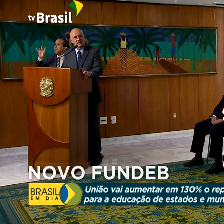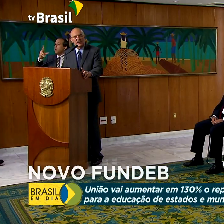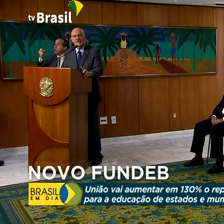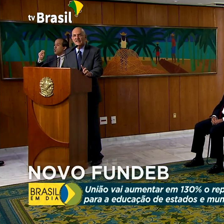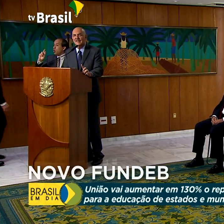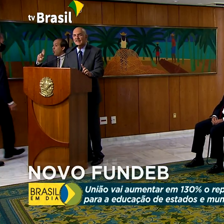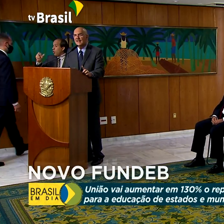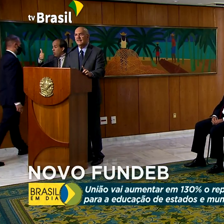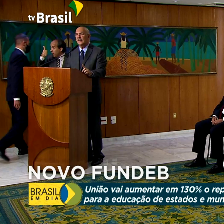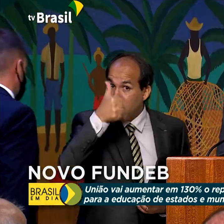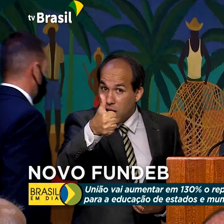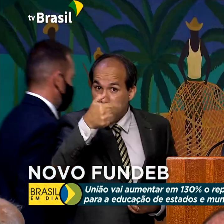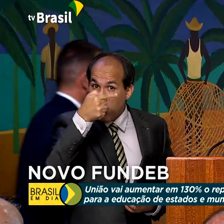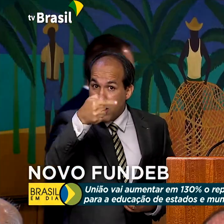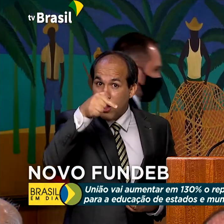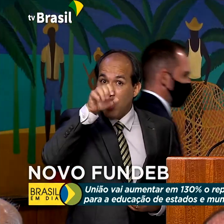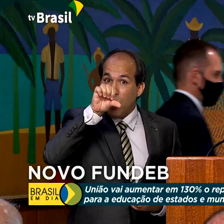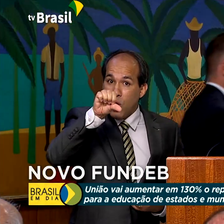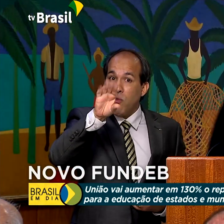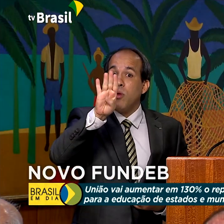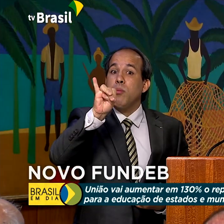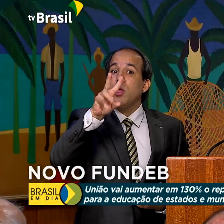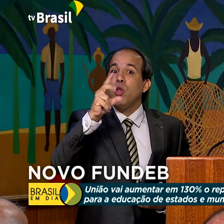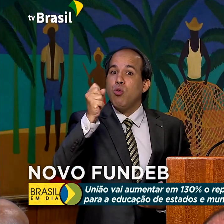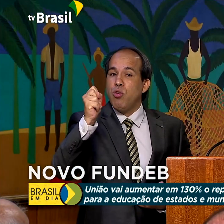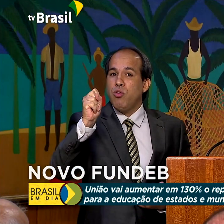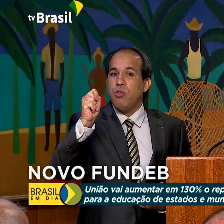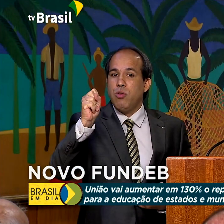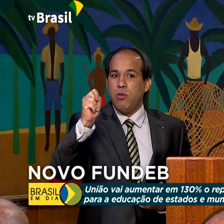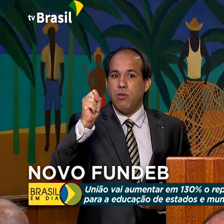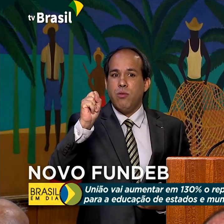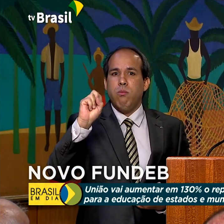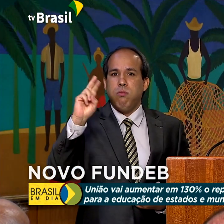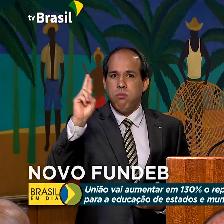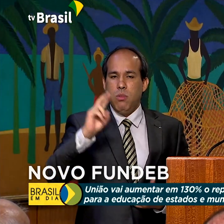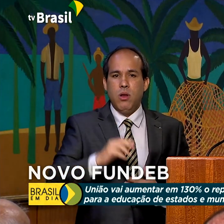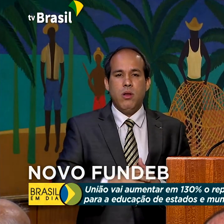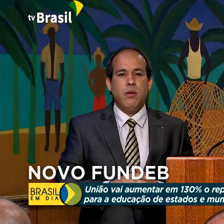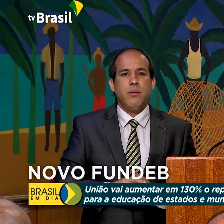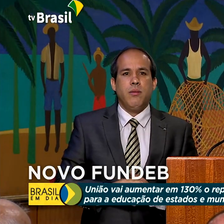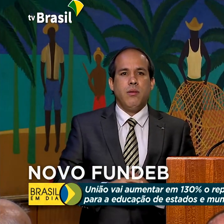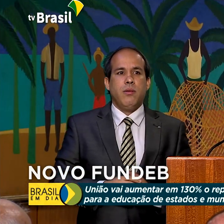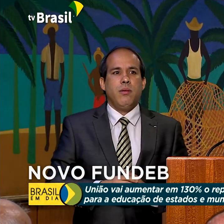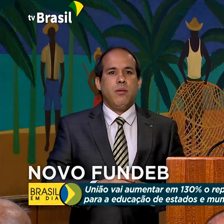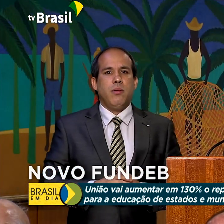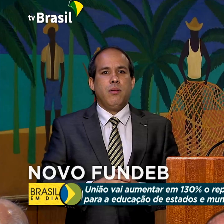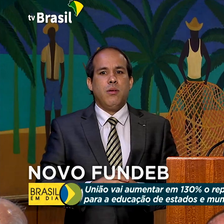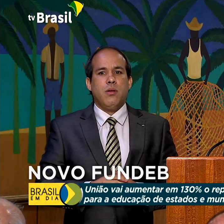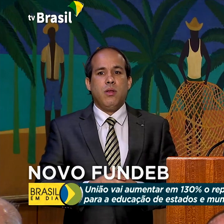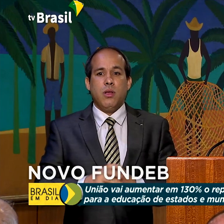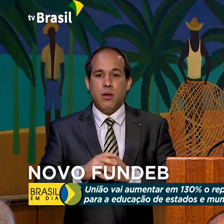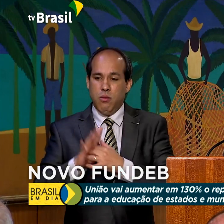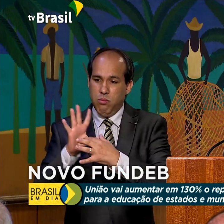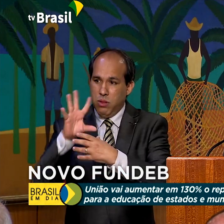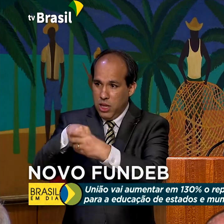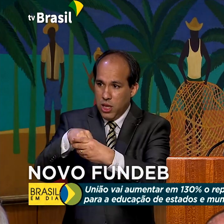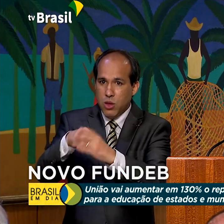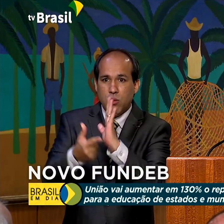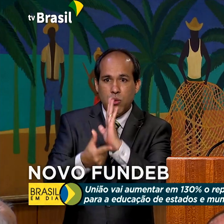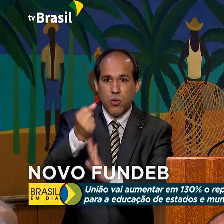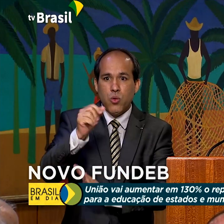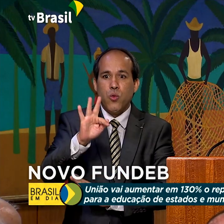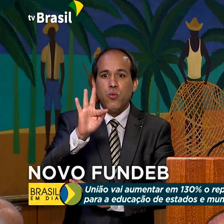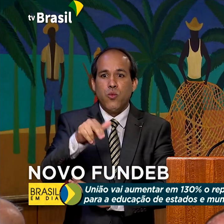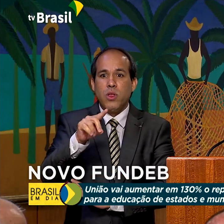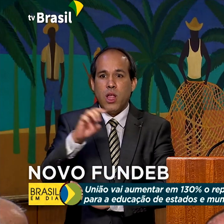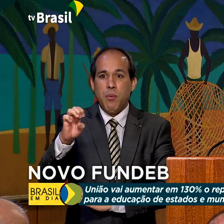179 bilhões por meio do Fundeb, dos quais 19